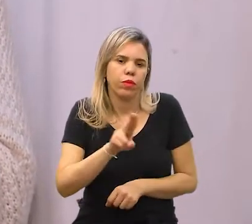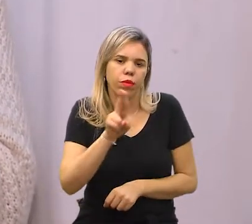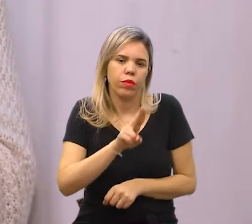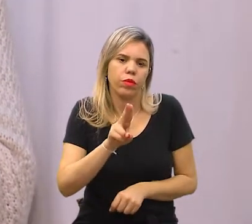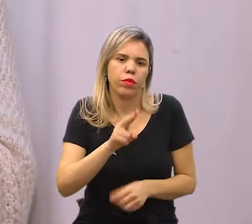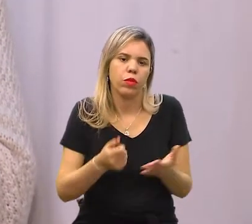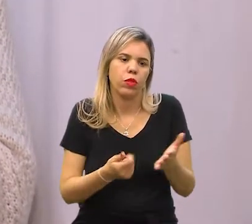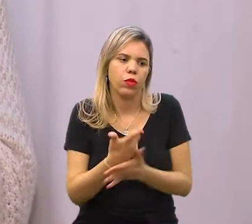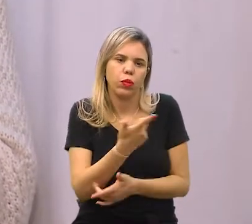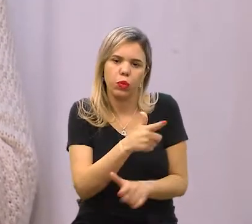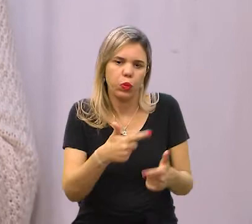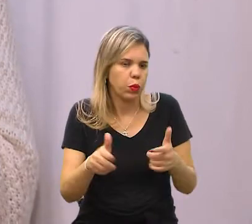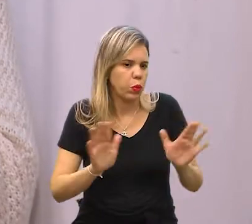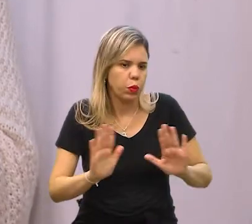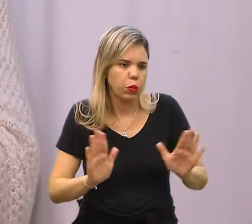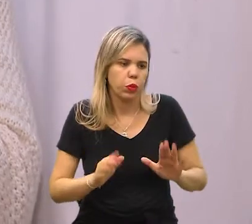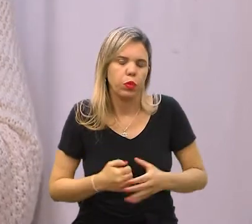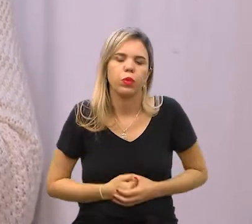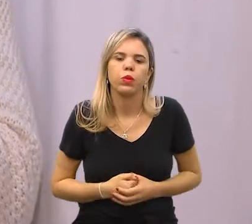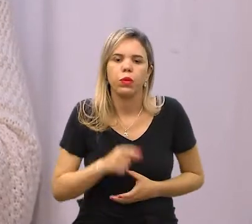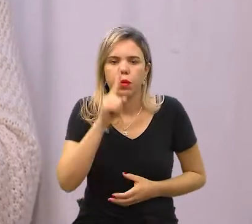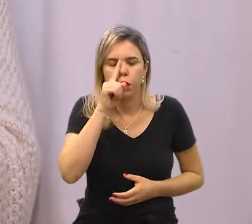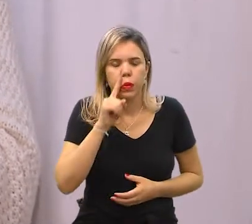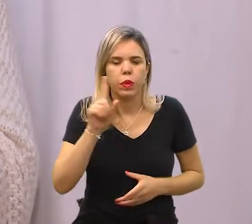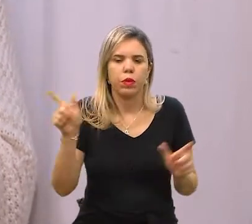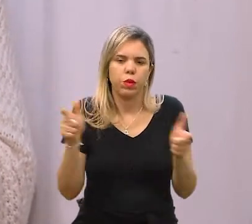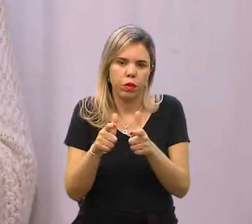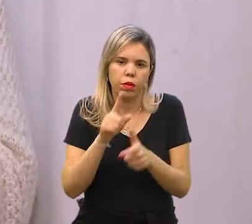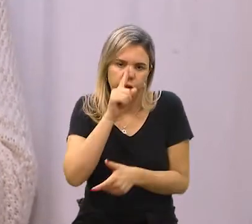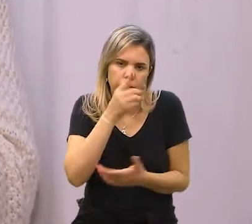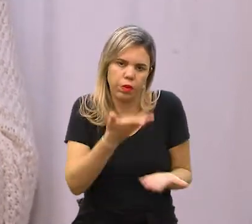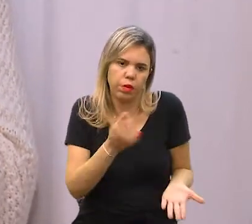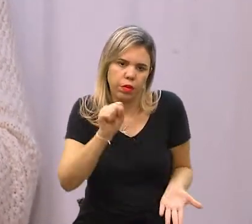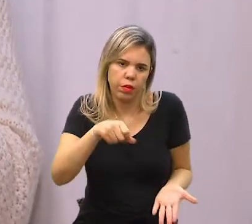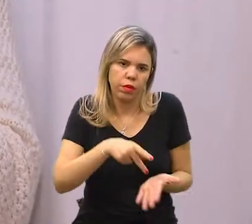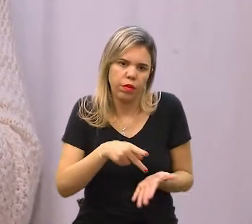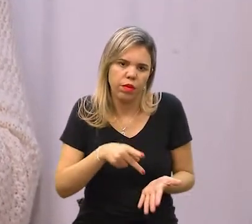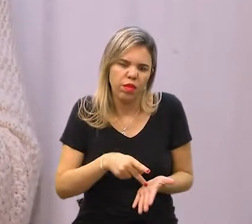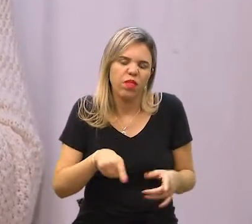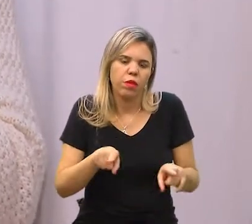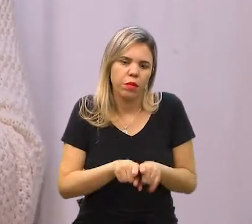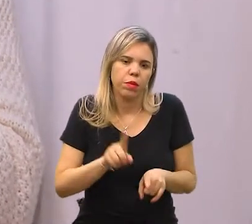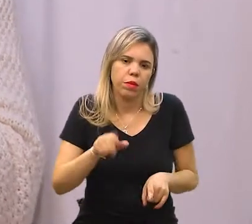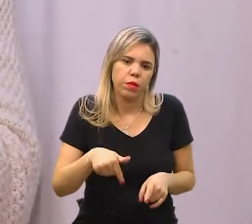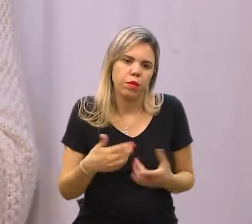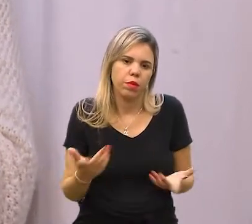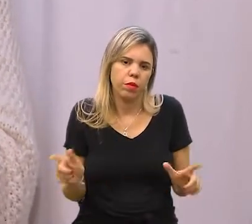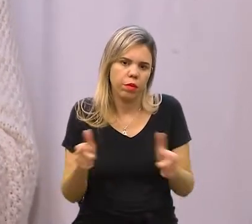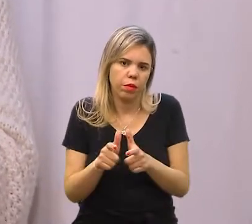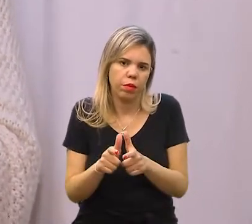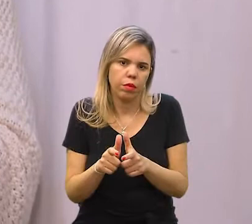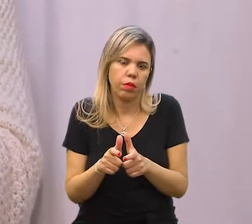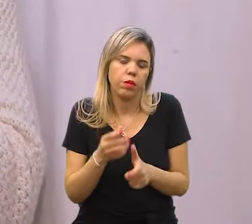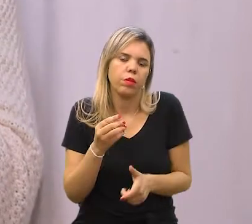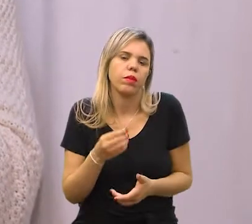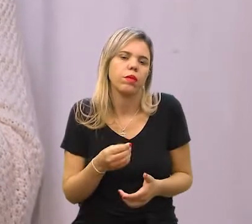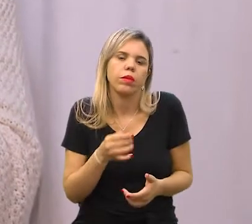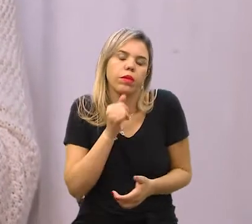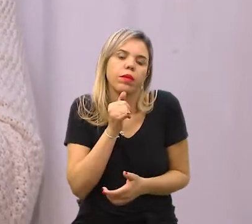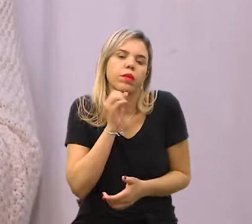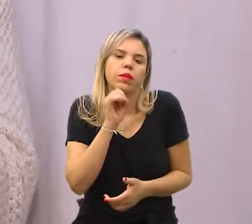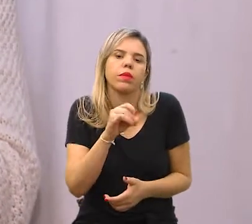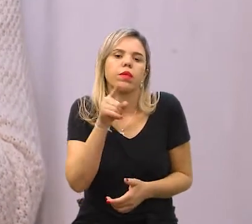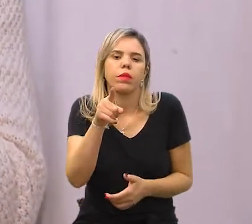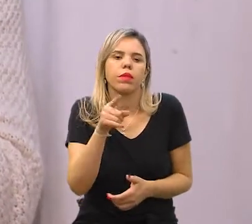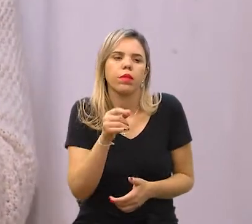utilizou naquela compra, não vai ter esse risco. Pelo menos Isso. vai diminuir o risco. Isso também, né, diminui a chance. Por exemplo,